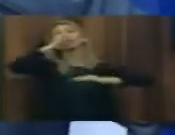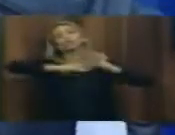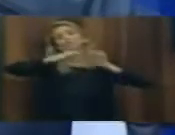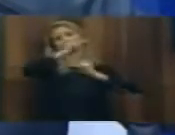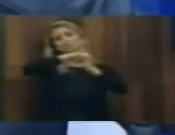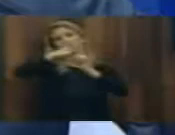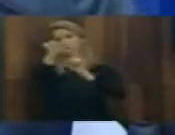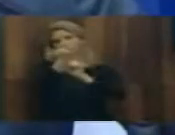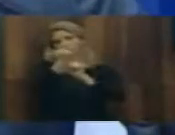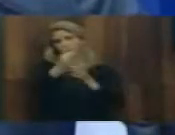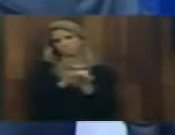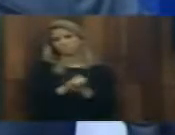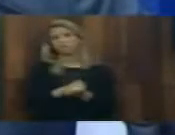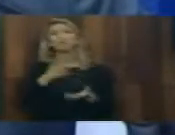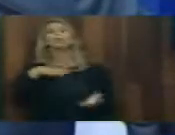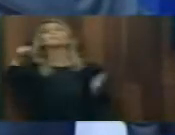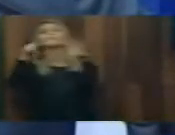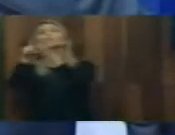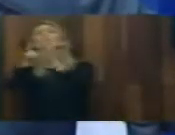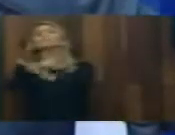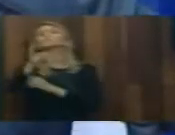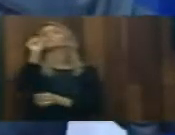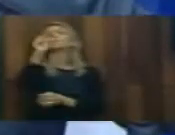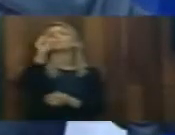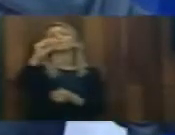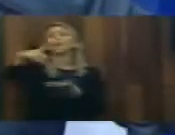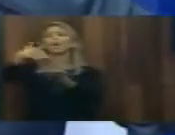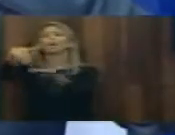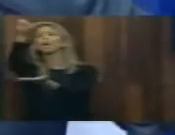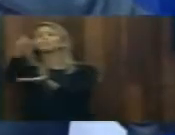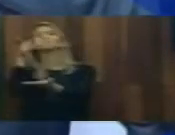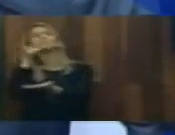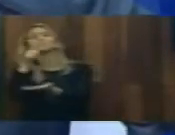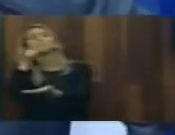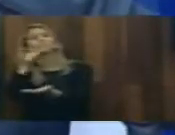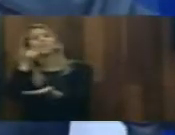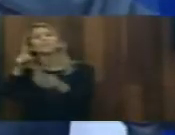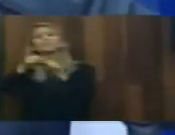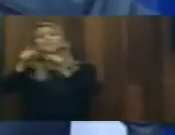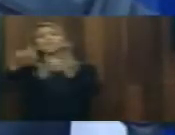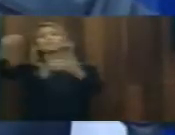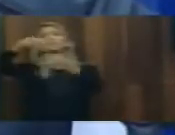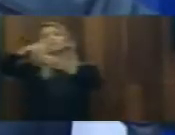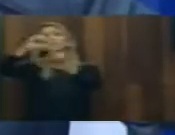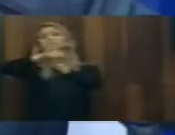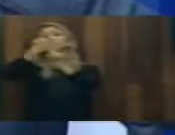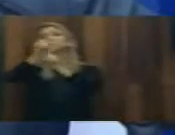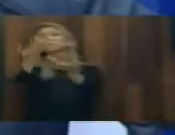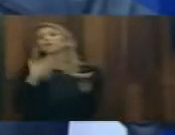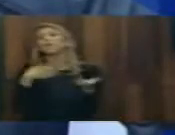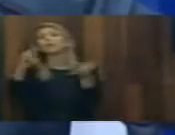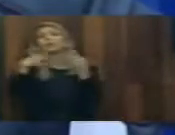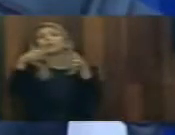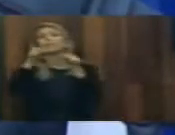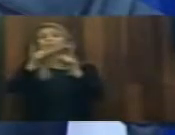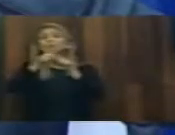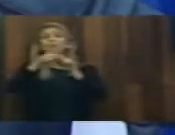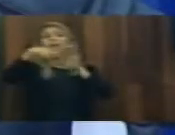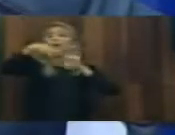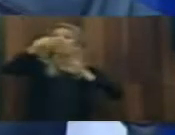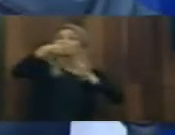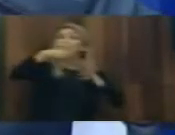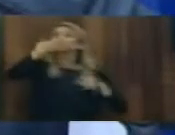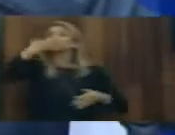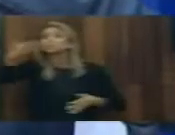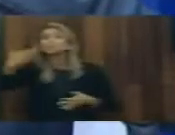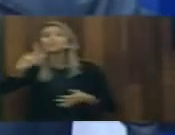nossa secretária está fazendo lá? Já fizemos um requerimento aqui, nós vamos fazer um requerimento agora solicitando o